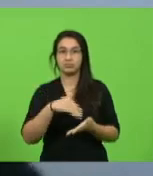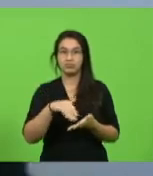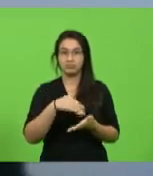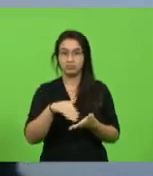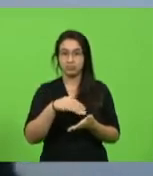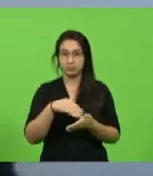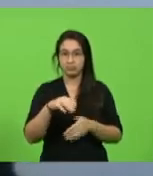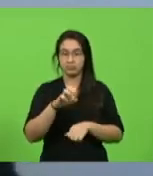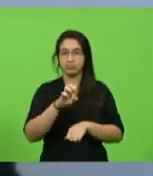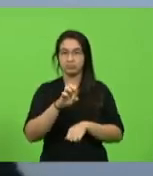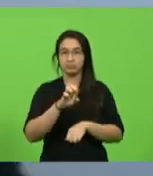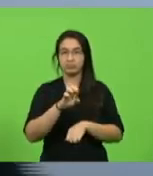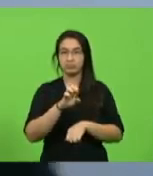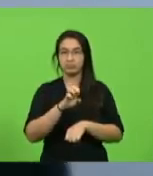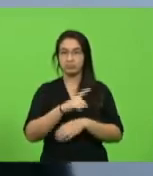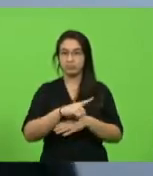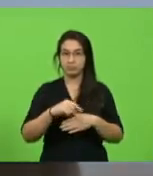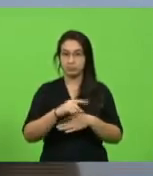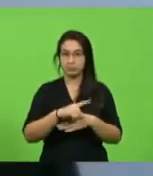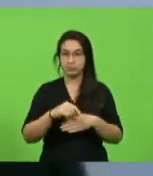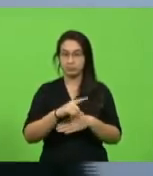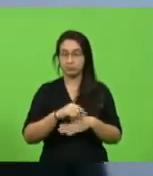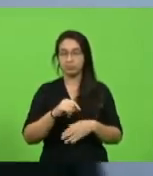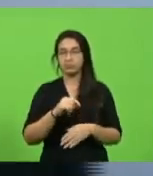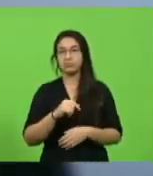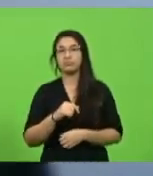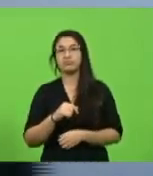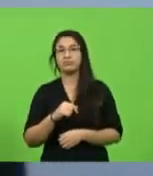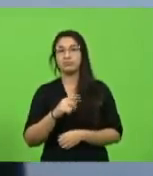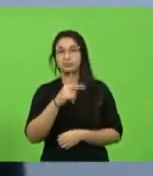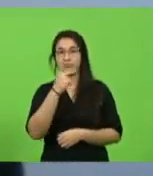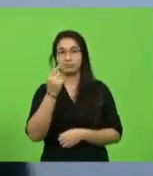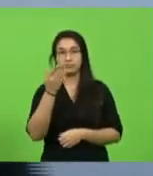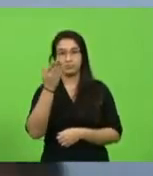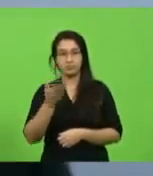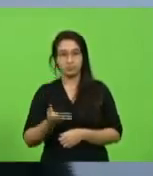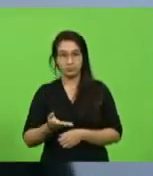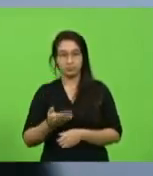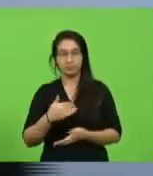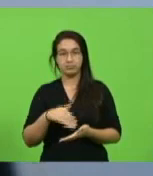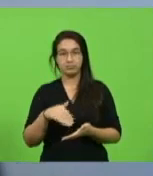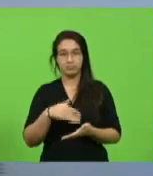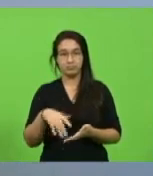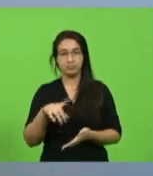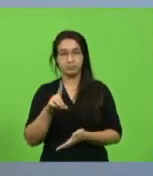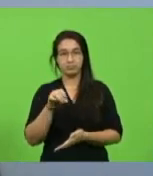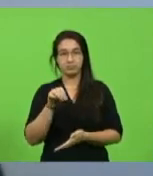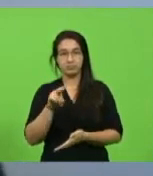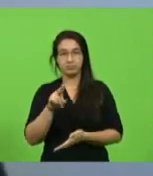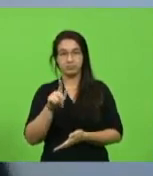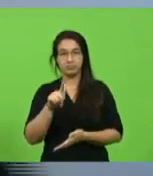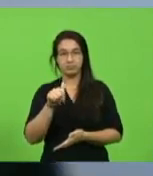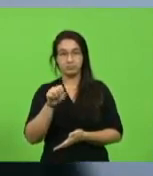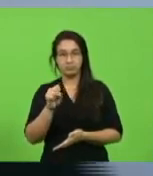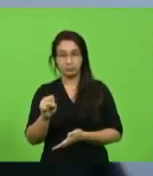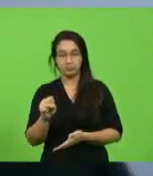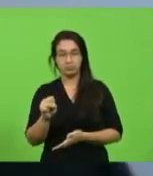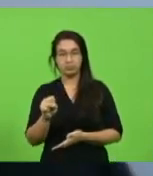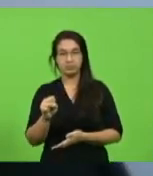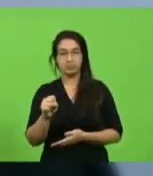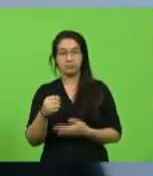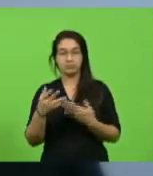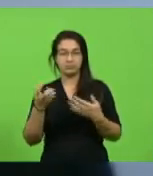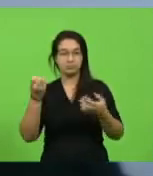da Casa Civil, na pessoa de seu próprio secretário, senhor Douglas Borba, que, segundo